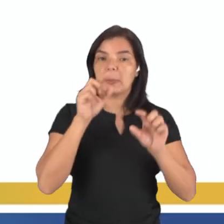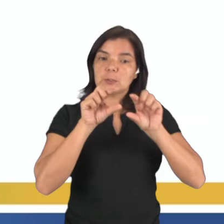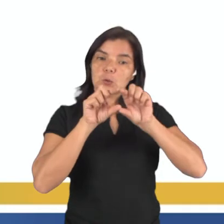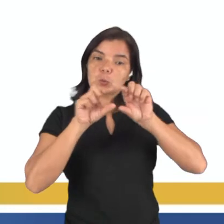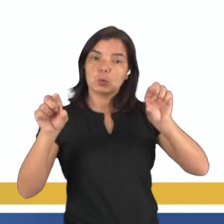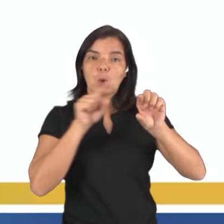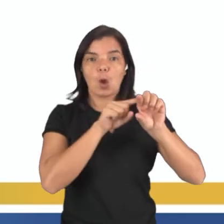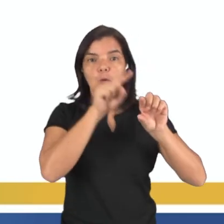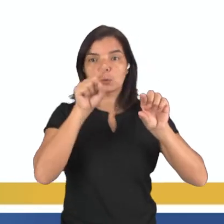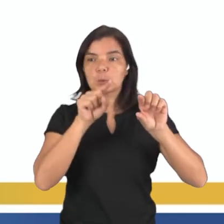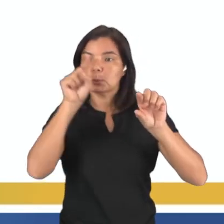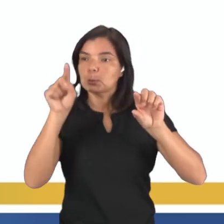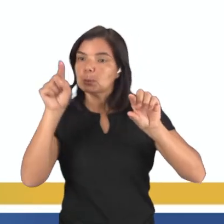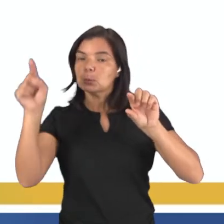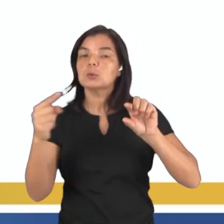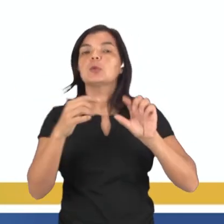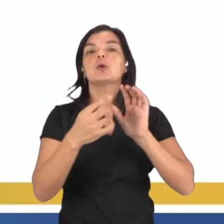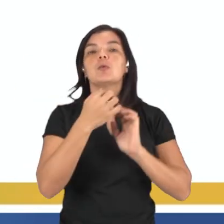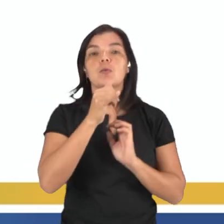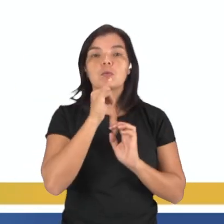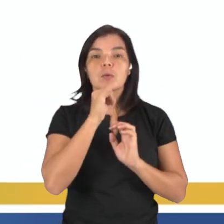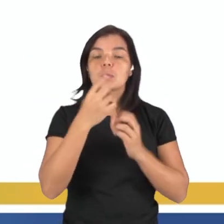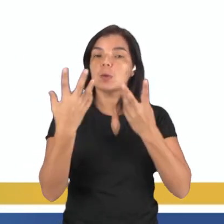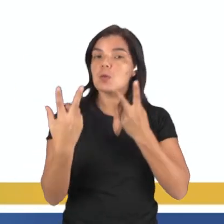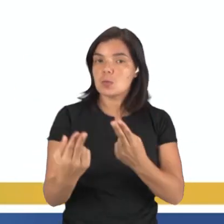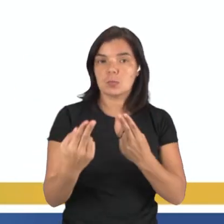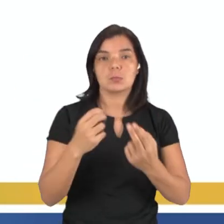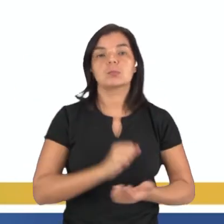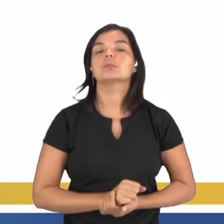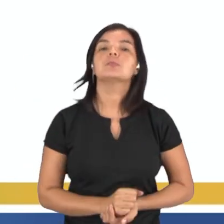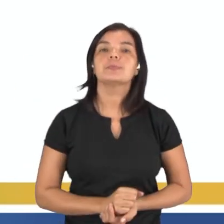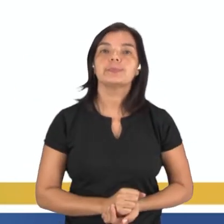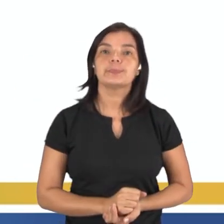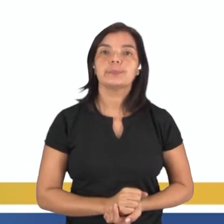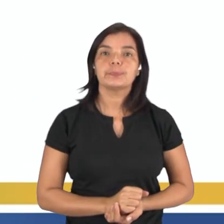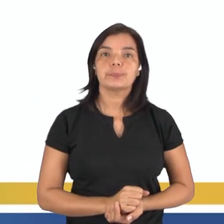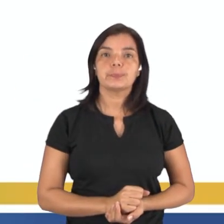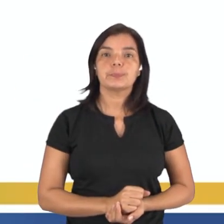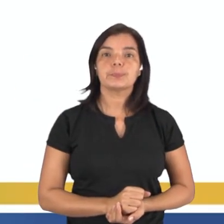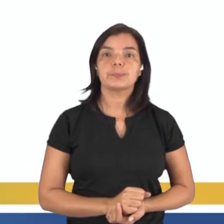aí, exemplificando a mesma coisa que eu pedi, tá certo?